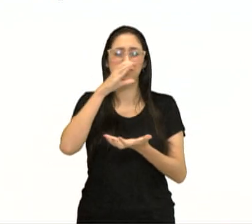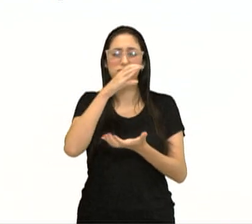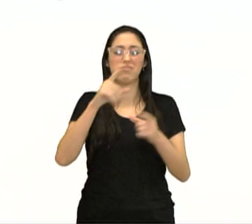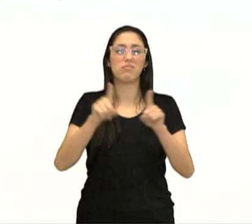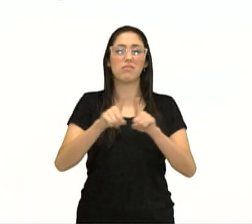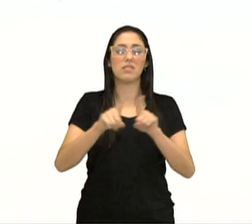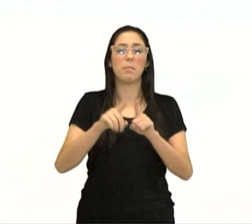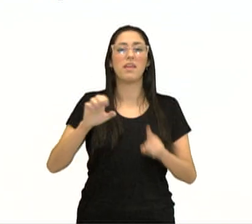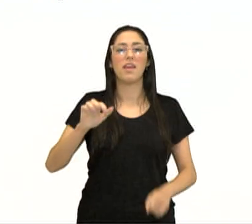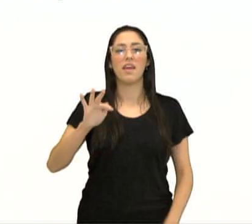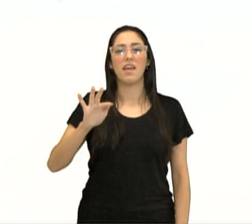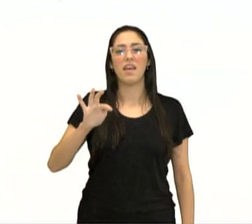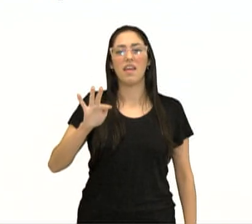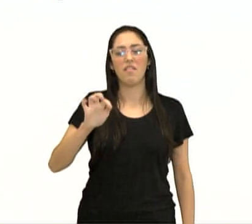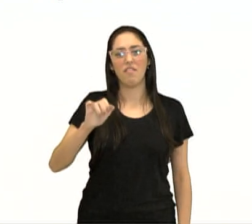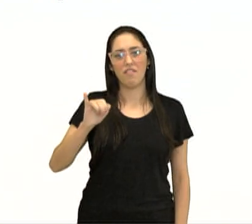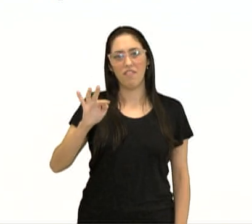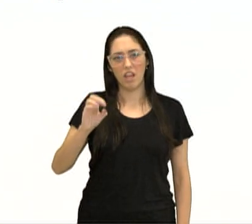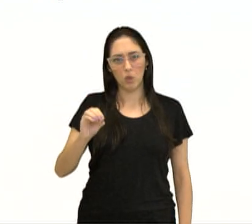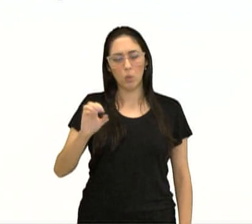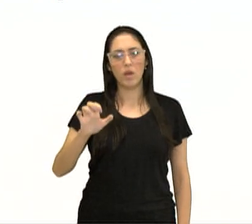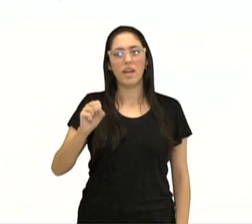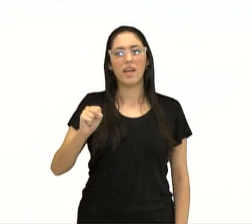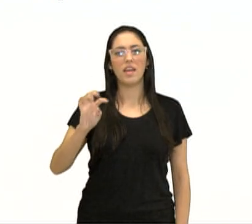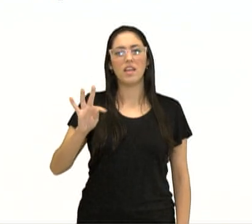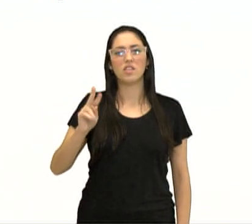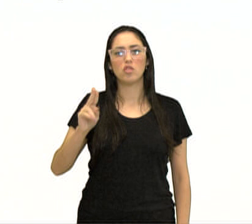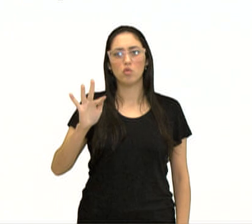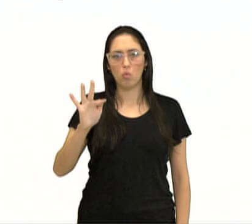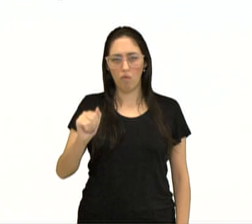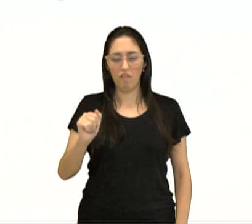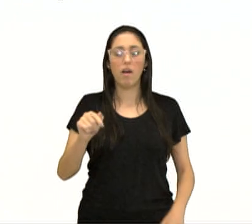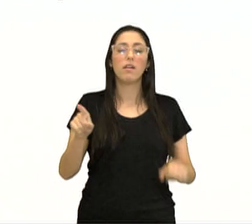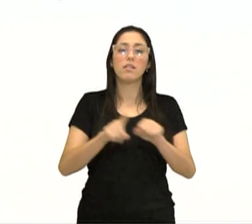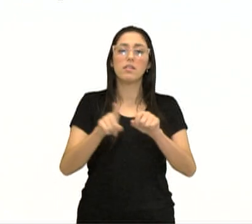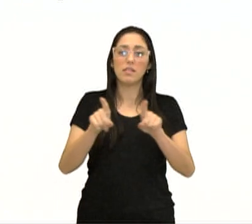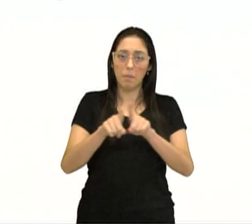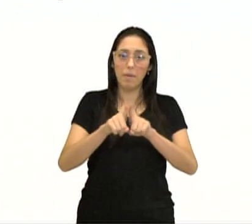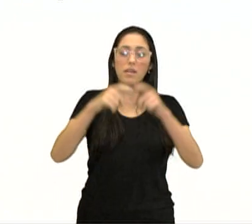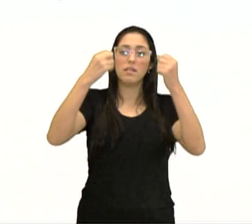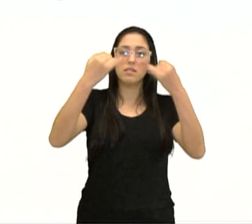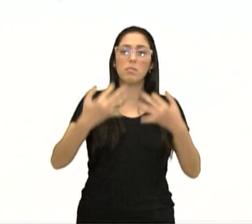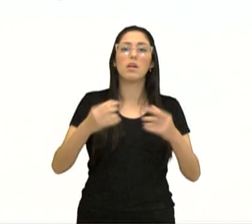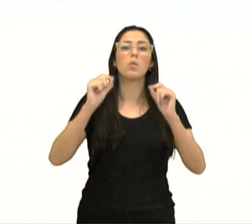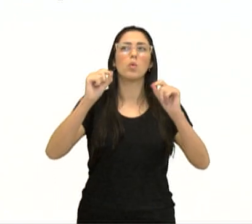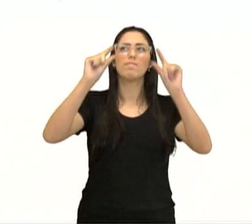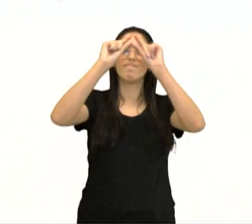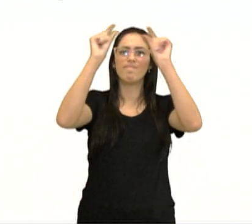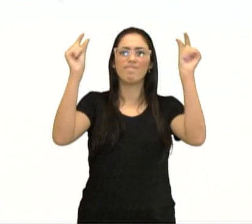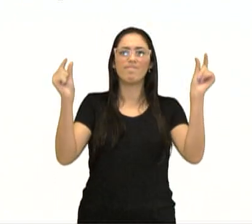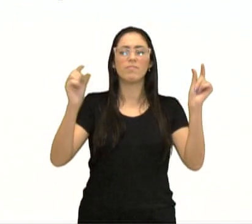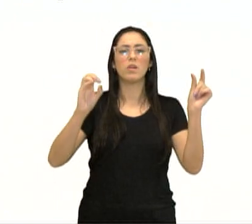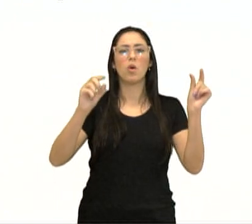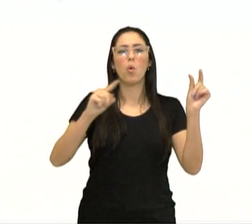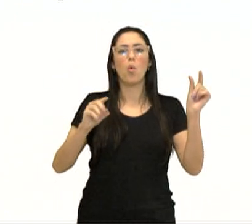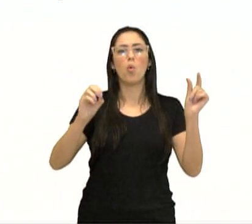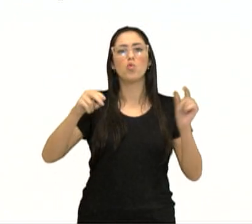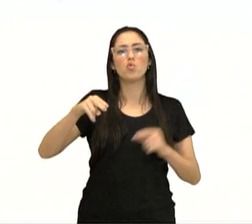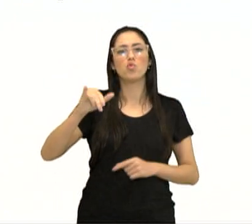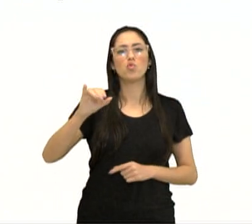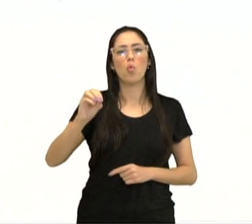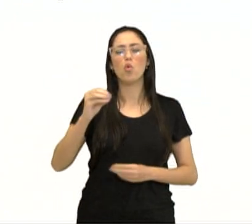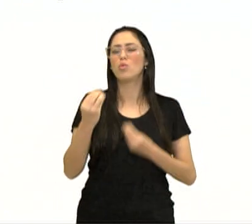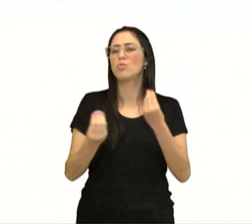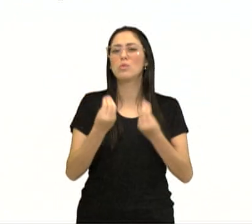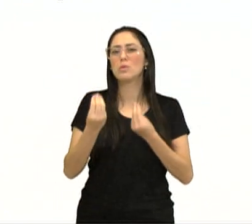e identificar as suas causas, além de destacar a importância da camada de ozônio para a vida no nosso planeta.